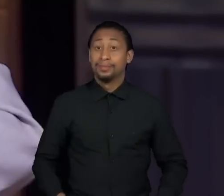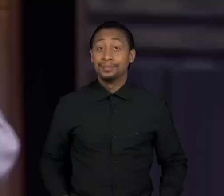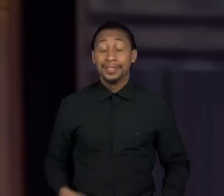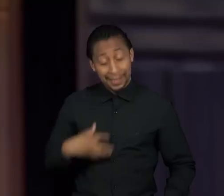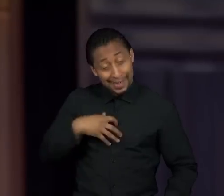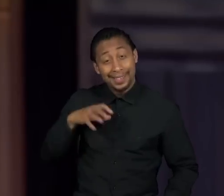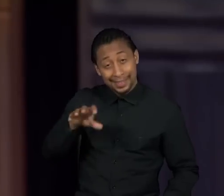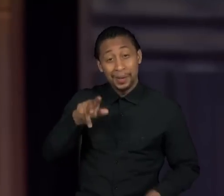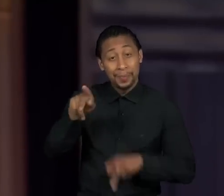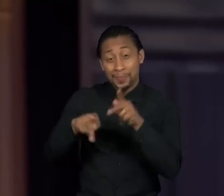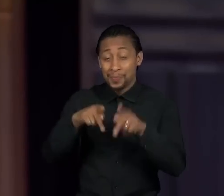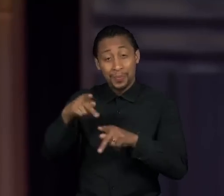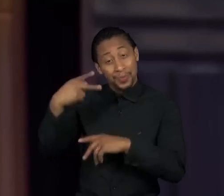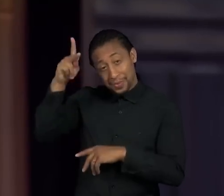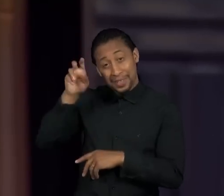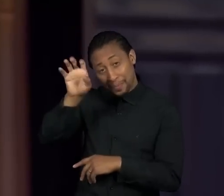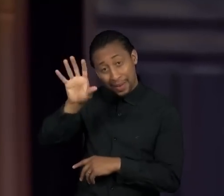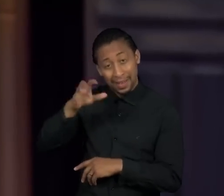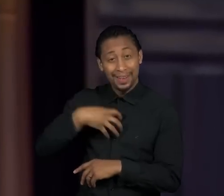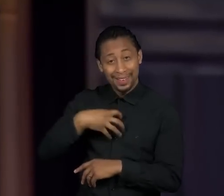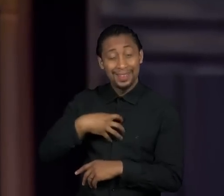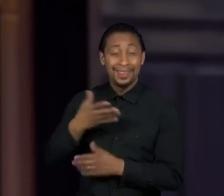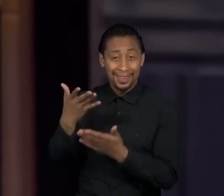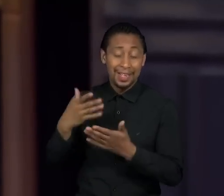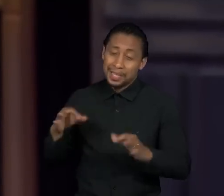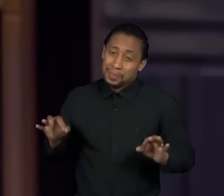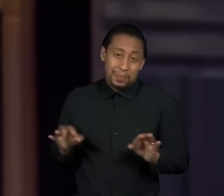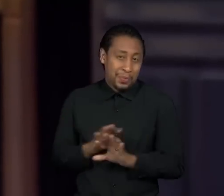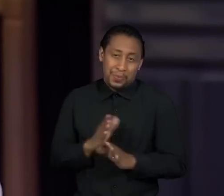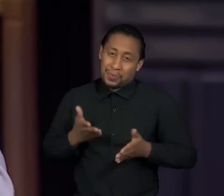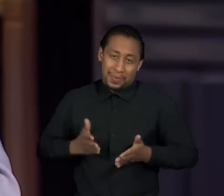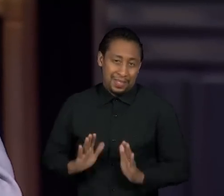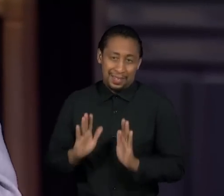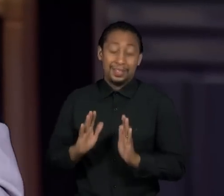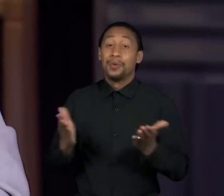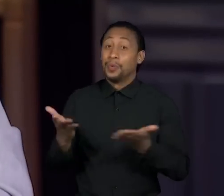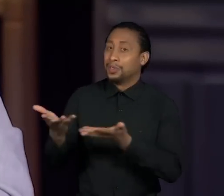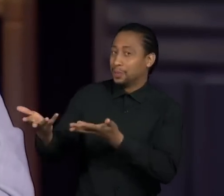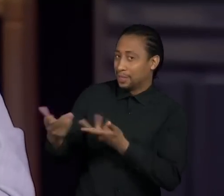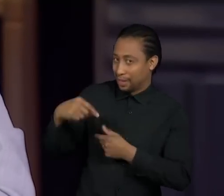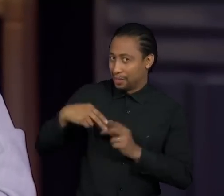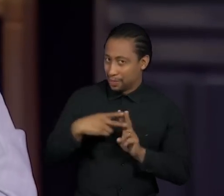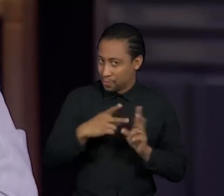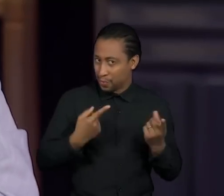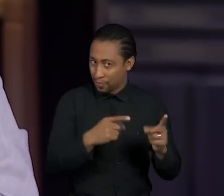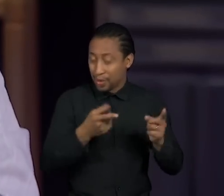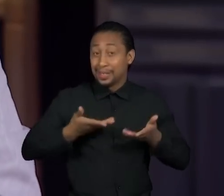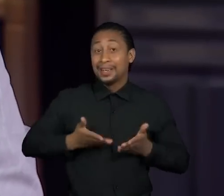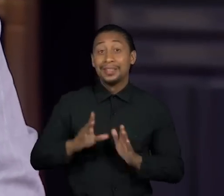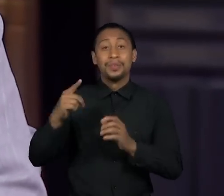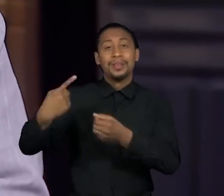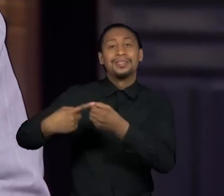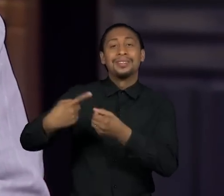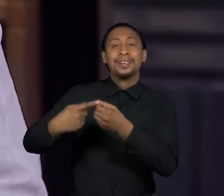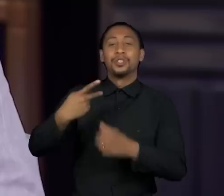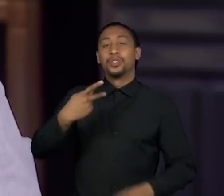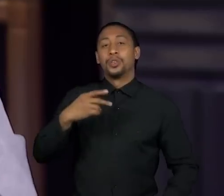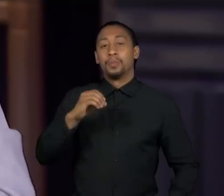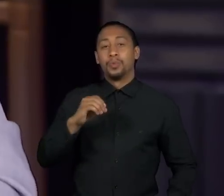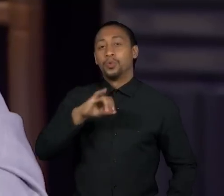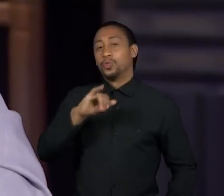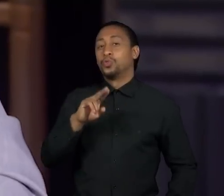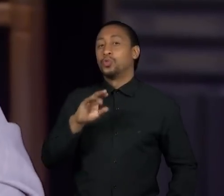é o baiano, ele já nasce pronto. E hoje no Provoca eu recebo um comediante nascido na cidade baiana de Pojuca, que